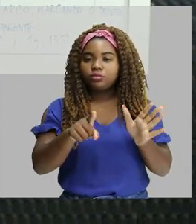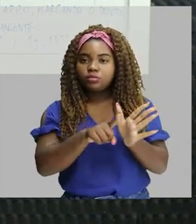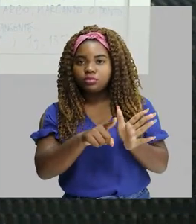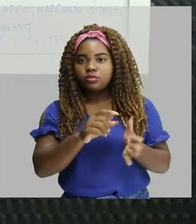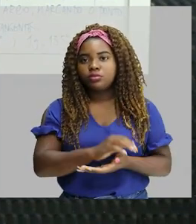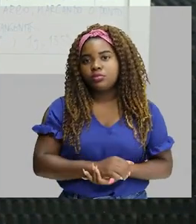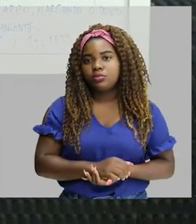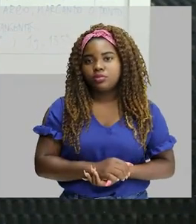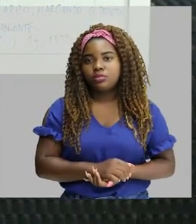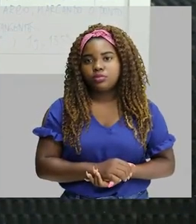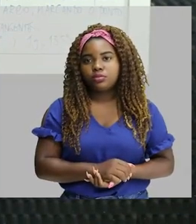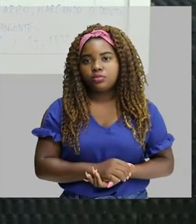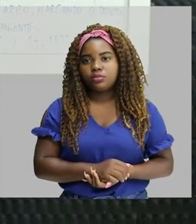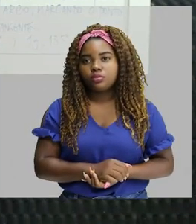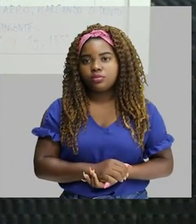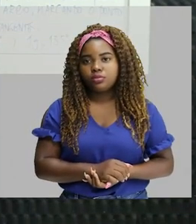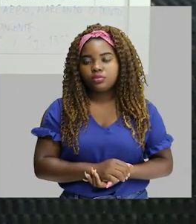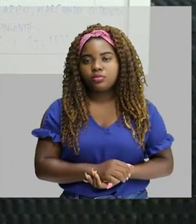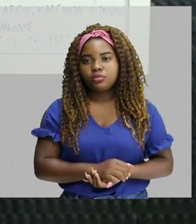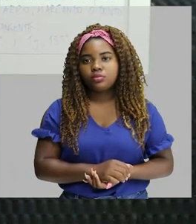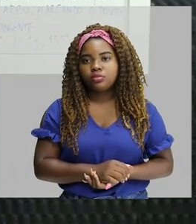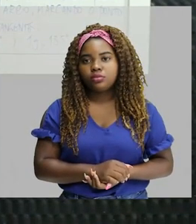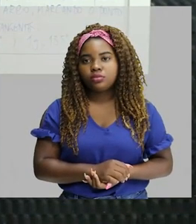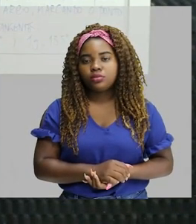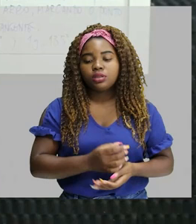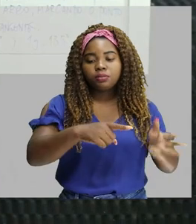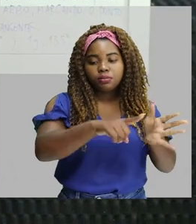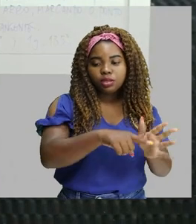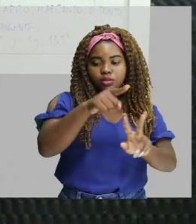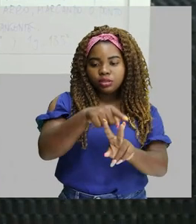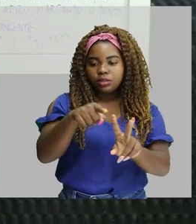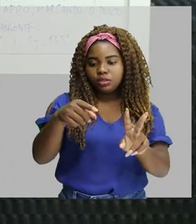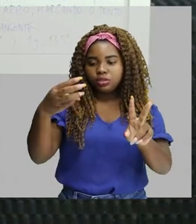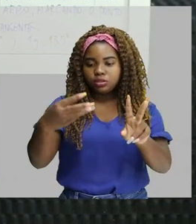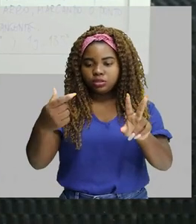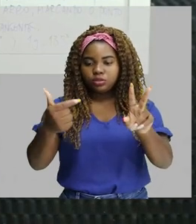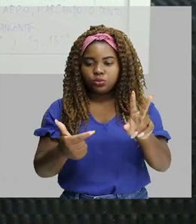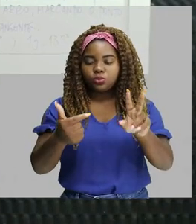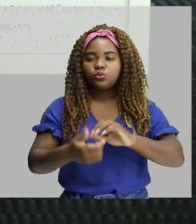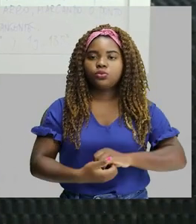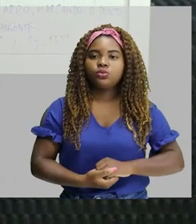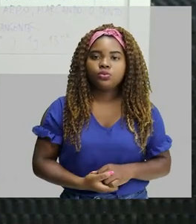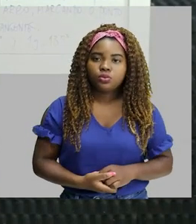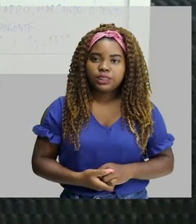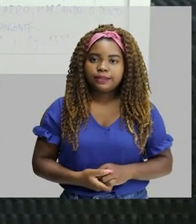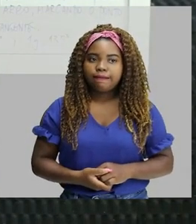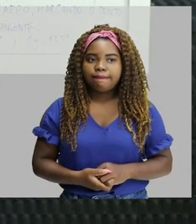então o cosseno de 150 ele vale - √3 sobre